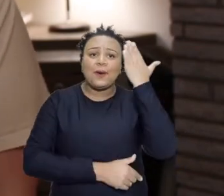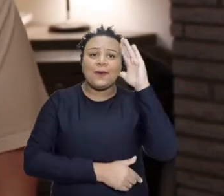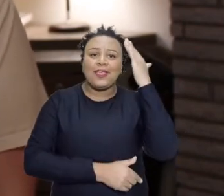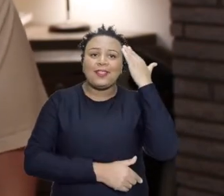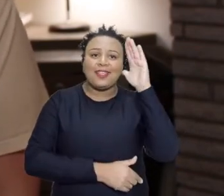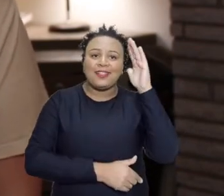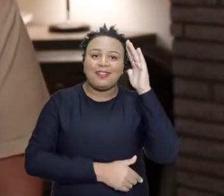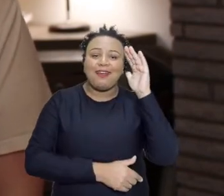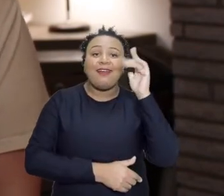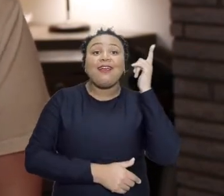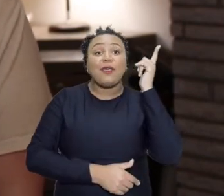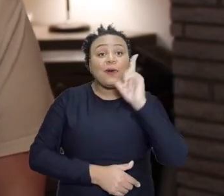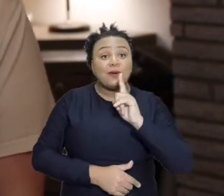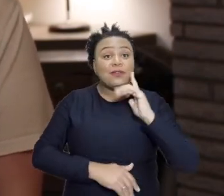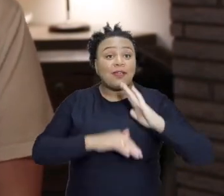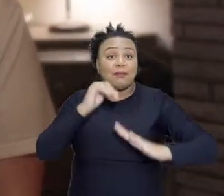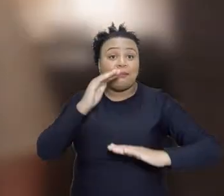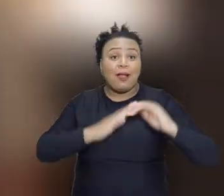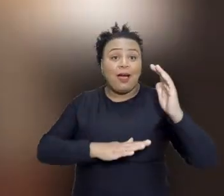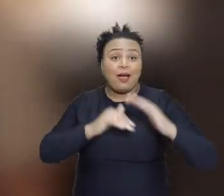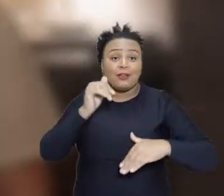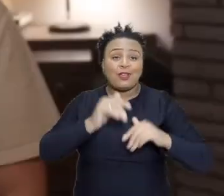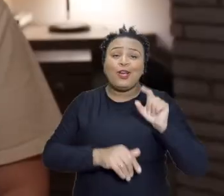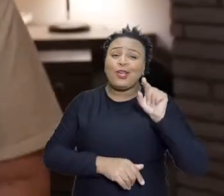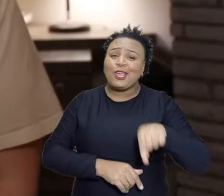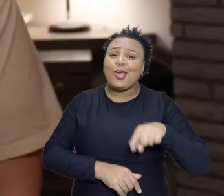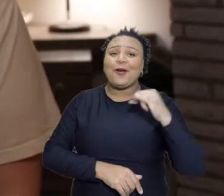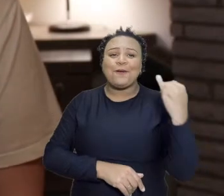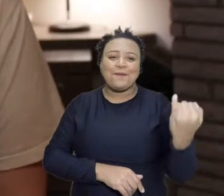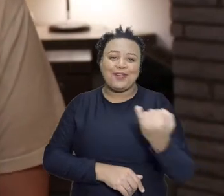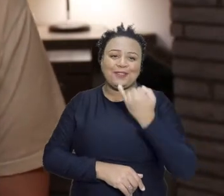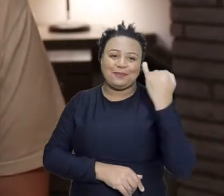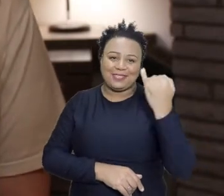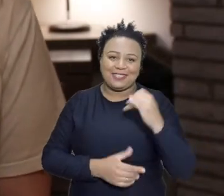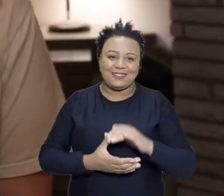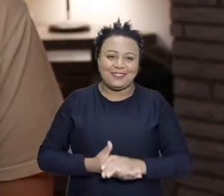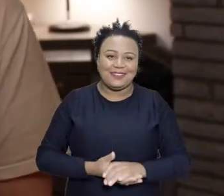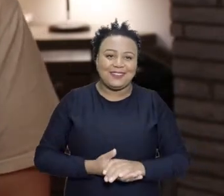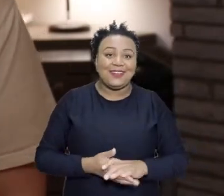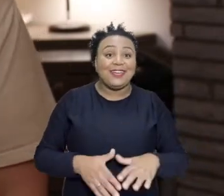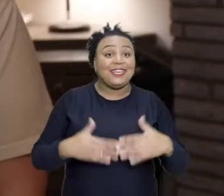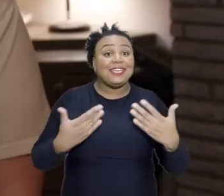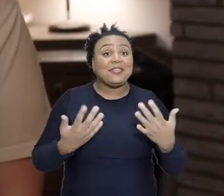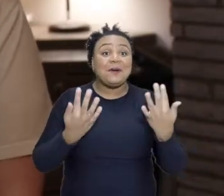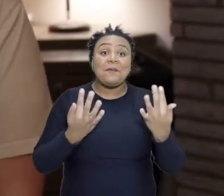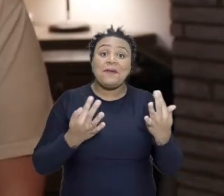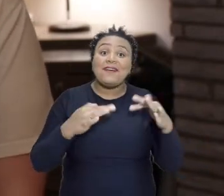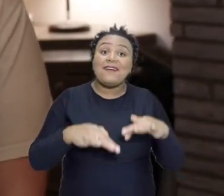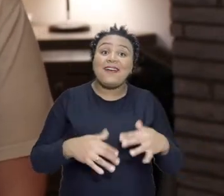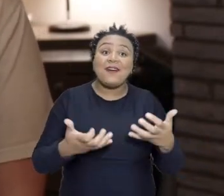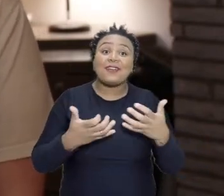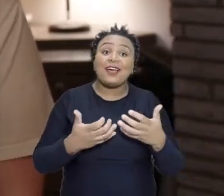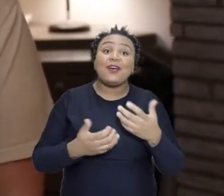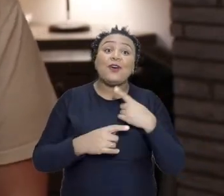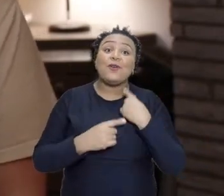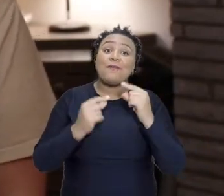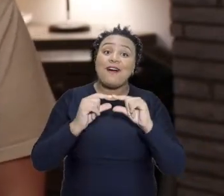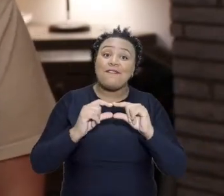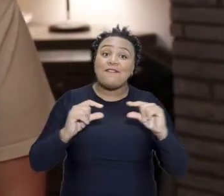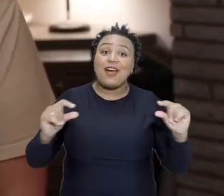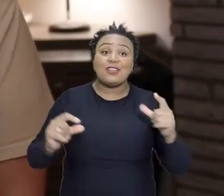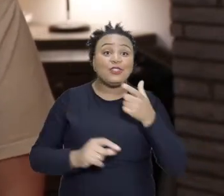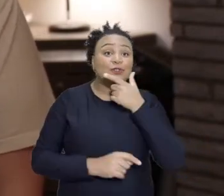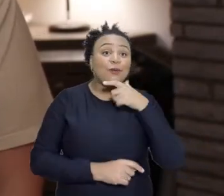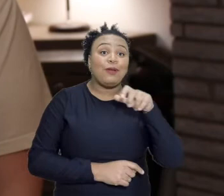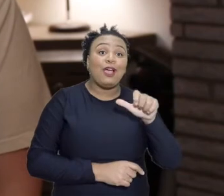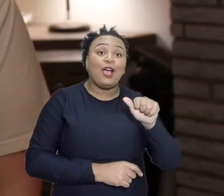colocar em prática, que é o mais importante. Então, para finalizar, eu queria deixar uma frase do Augusto Boal, que é